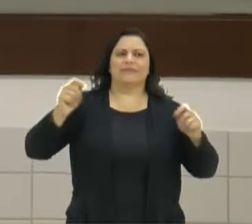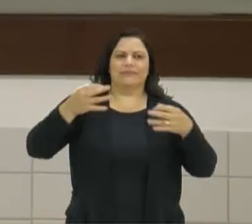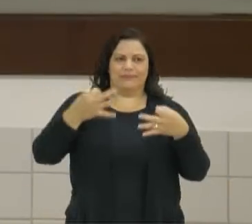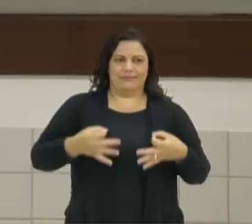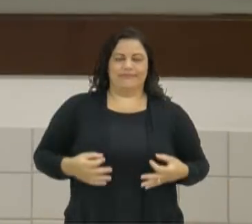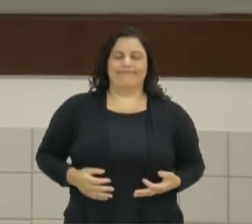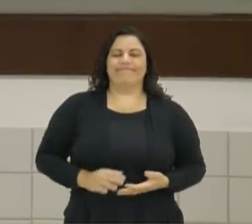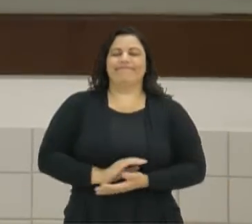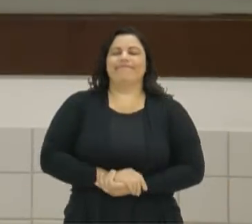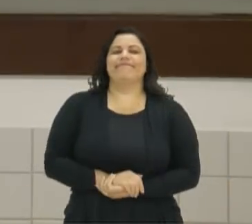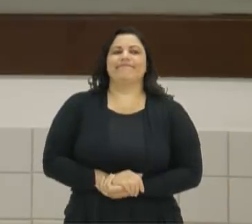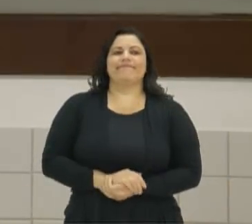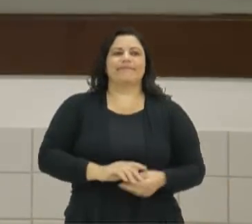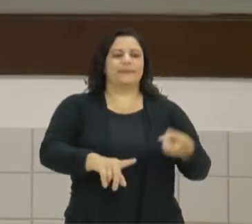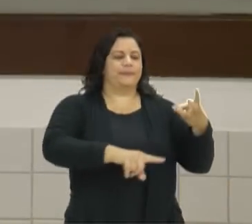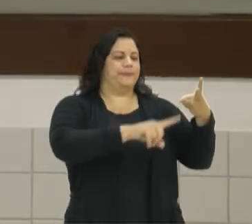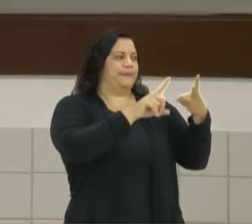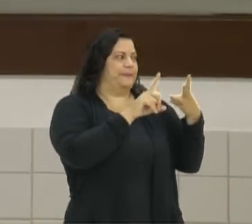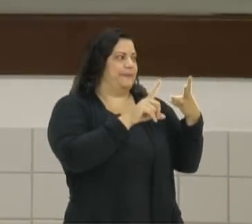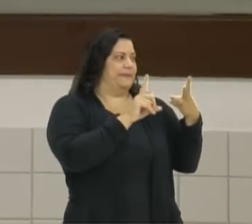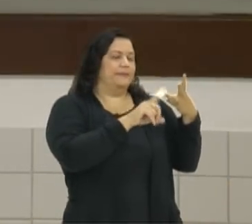então, próximo nado.